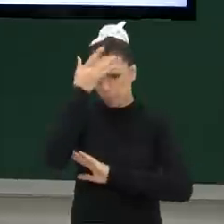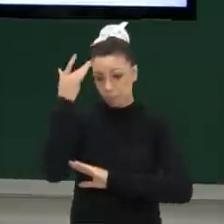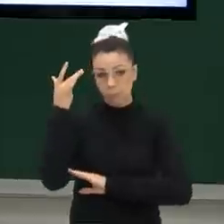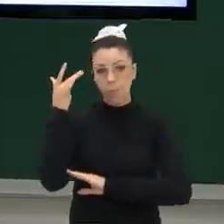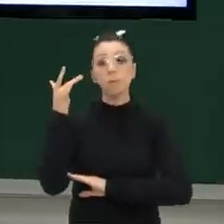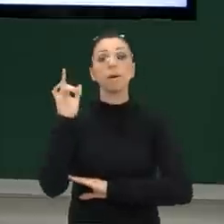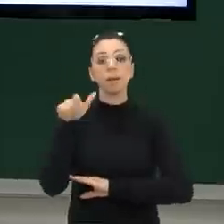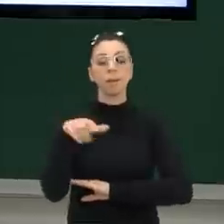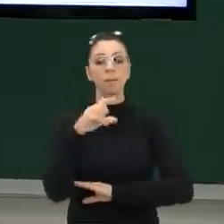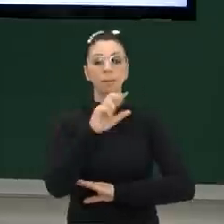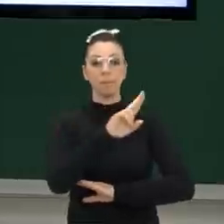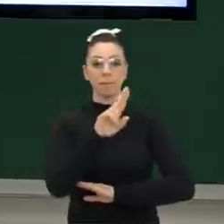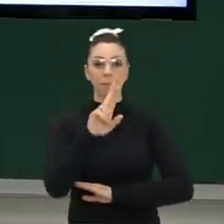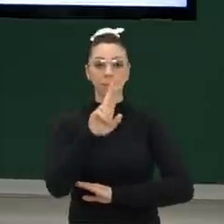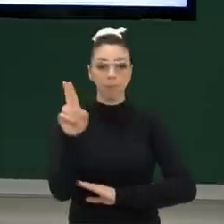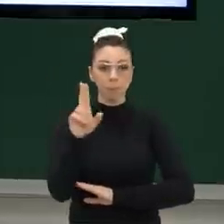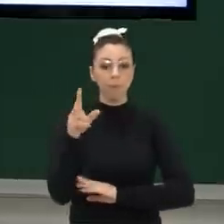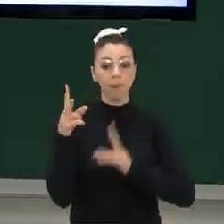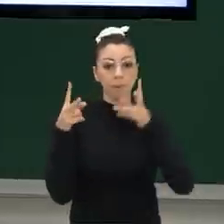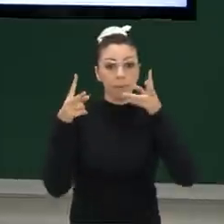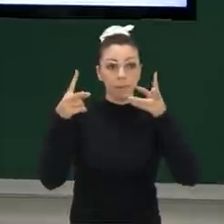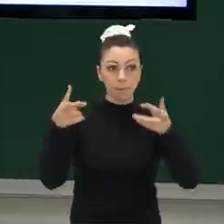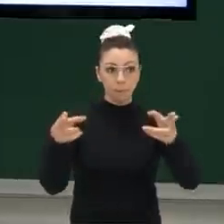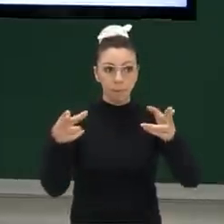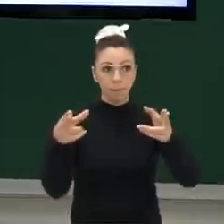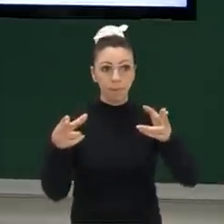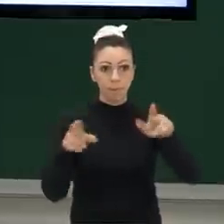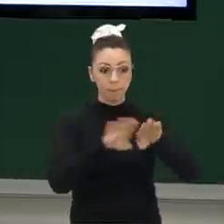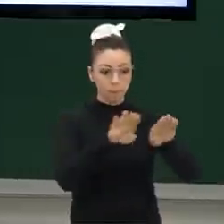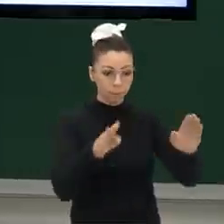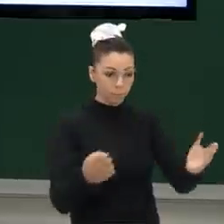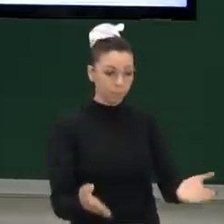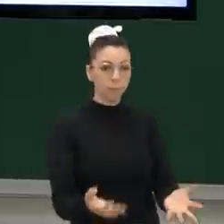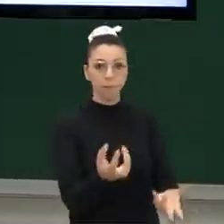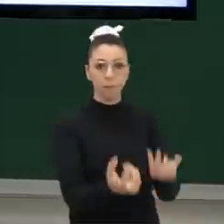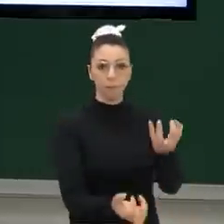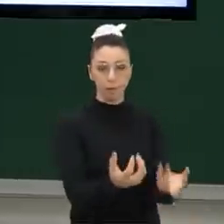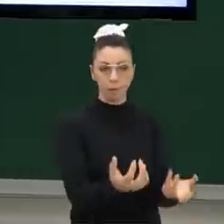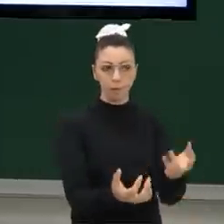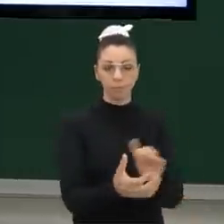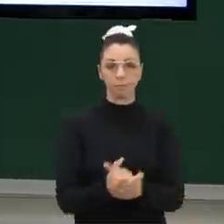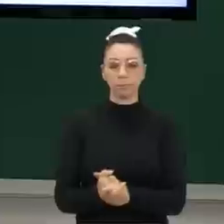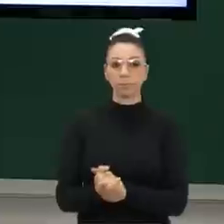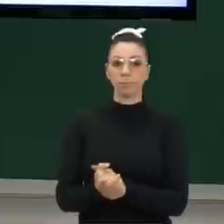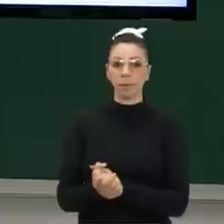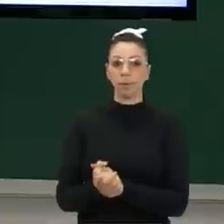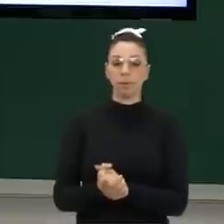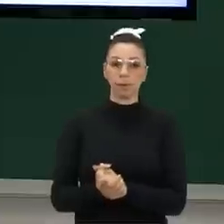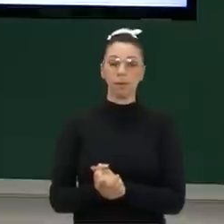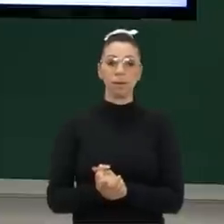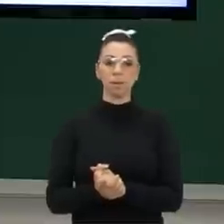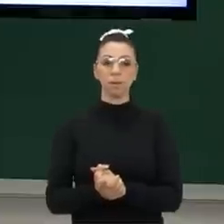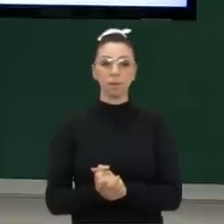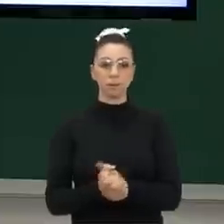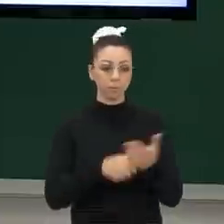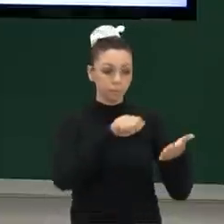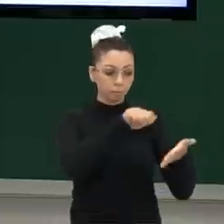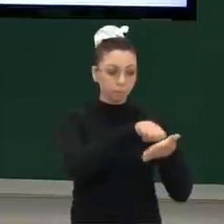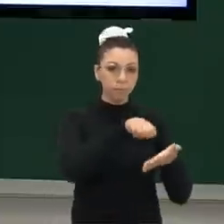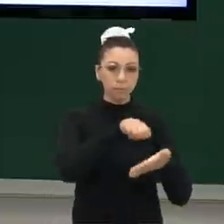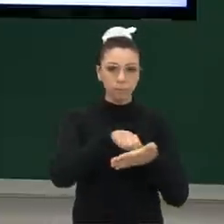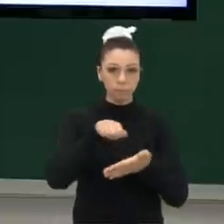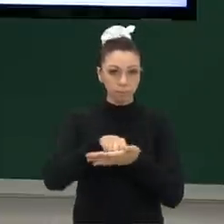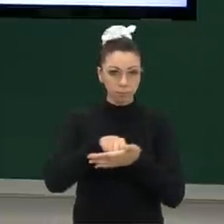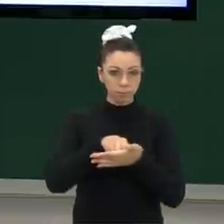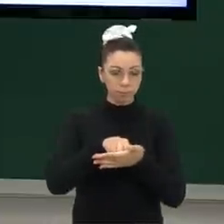mas diferentes. Conseguiram entender o significado parecido, mas diferente? Palavra escrita igual, mas